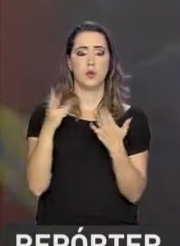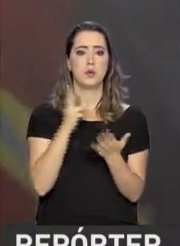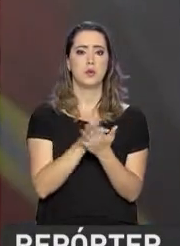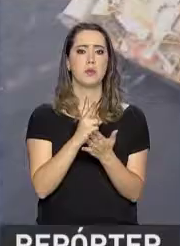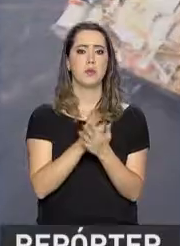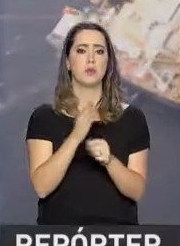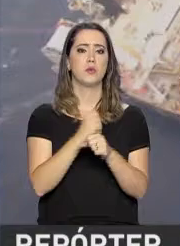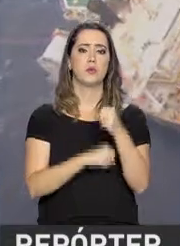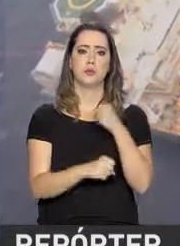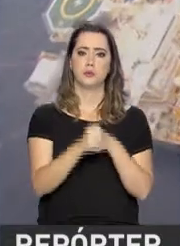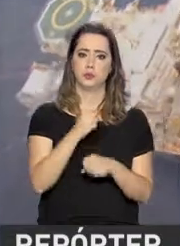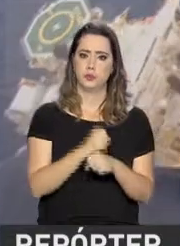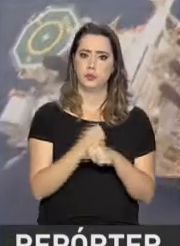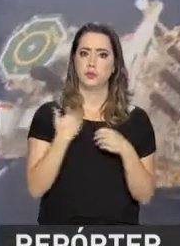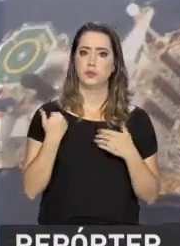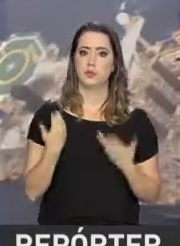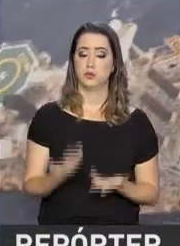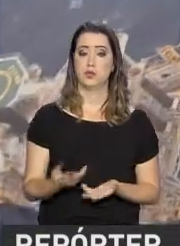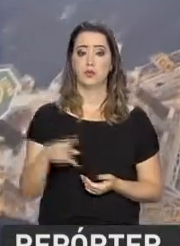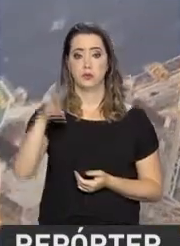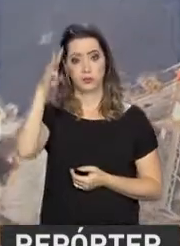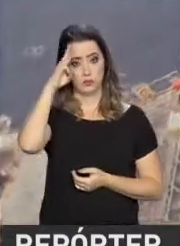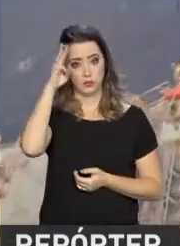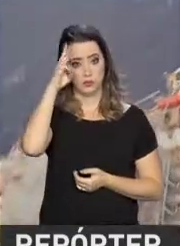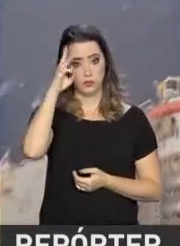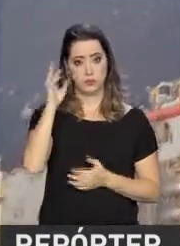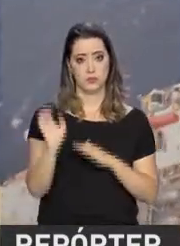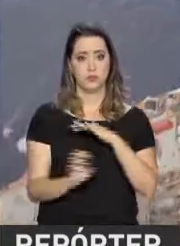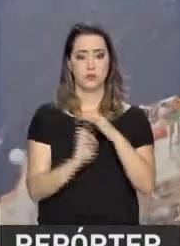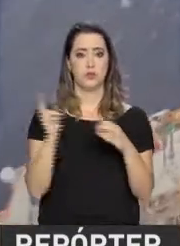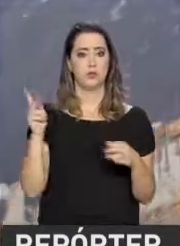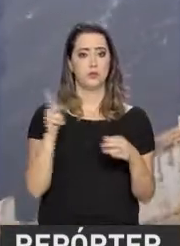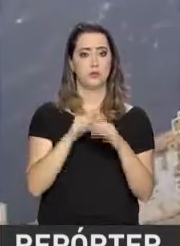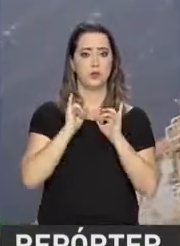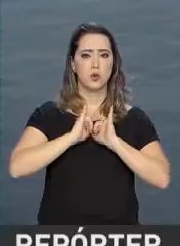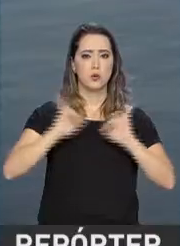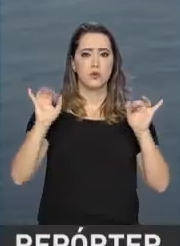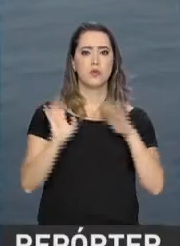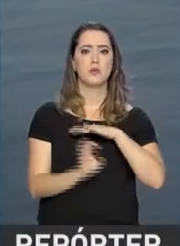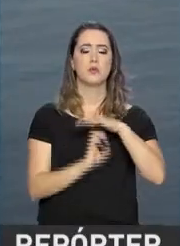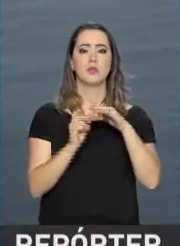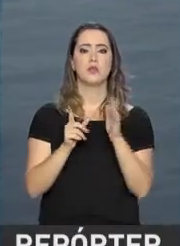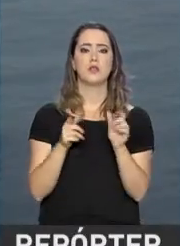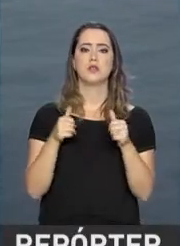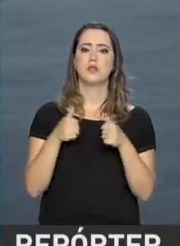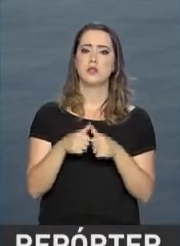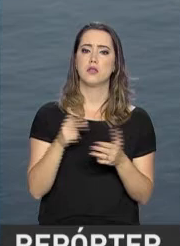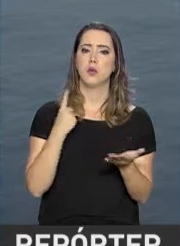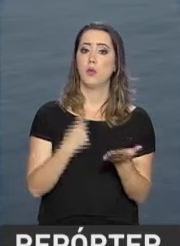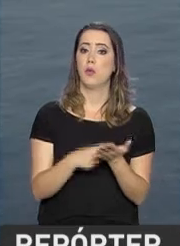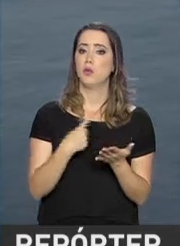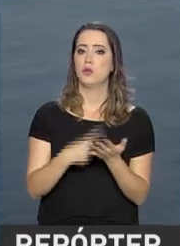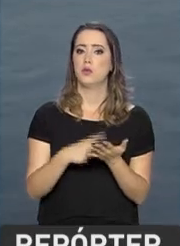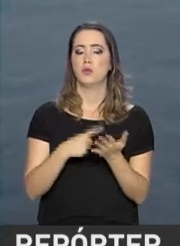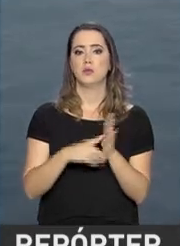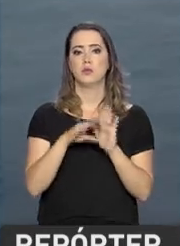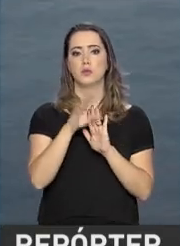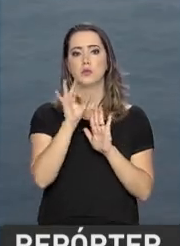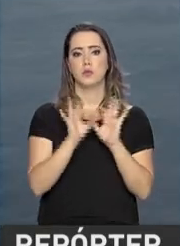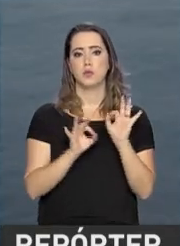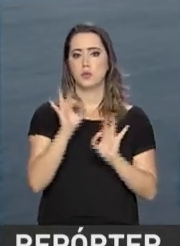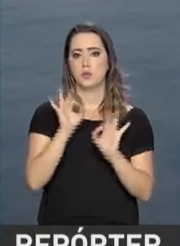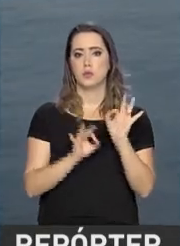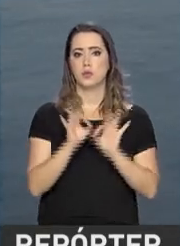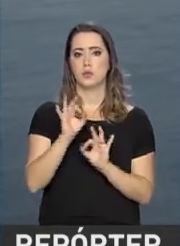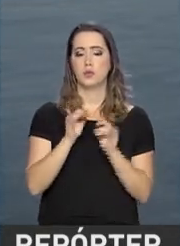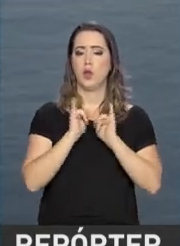relação ao mesmo período do ano passado. Nesta terça-feira, a Petrobras divulgou que a empresa está cumprindo o que foi definido no plano de